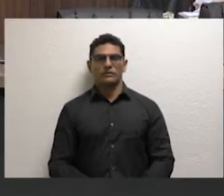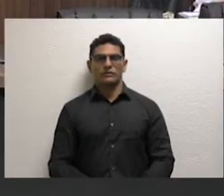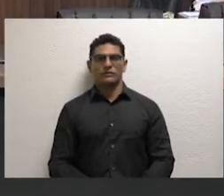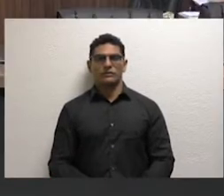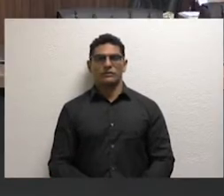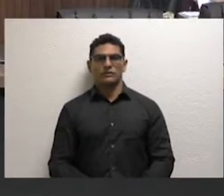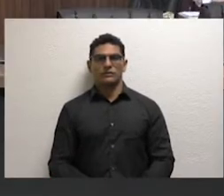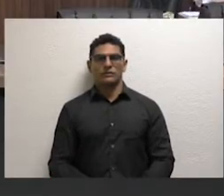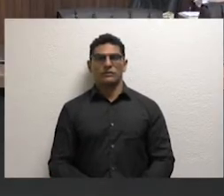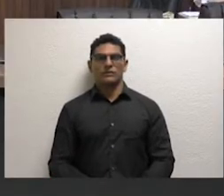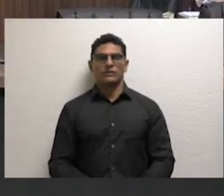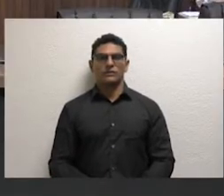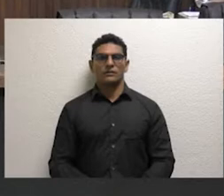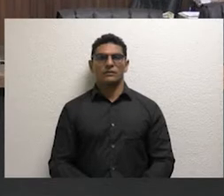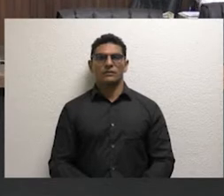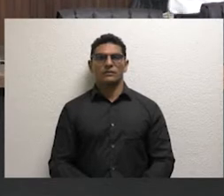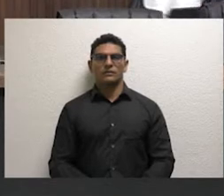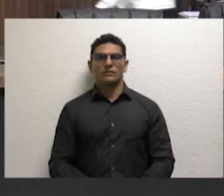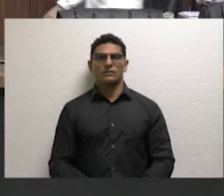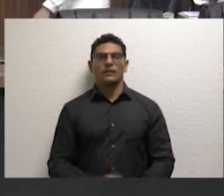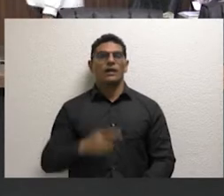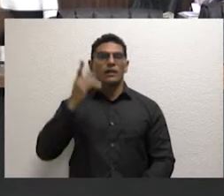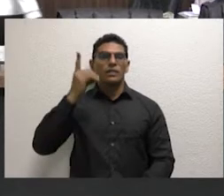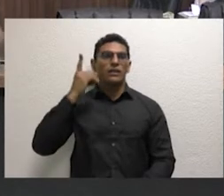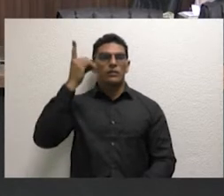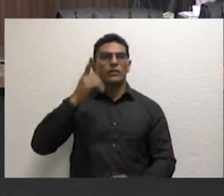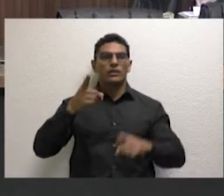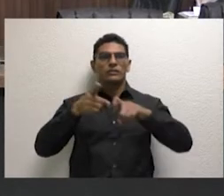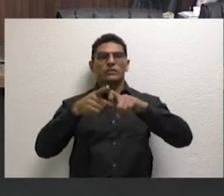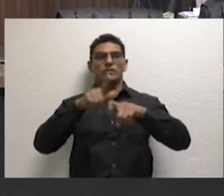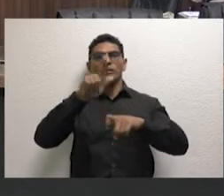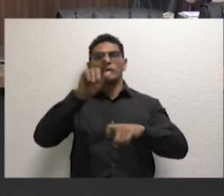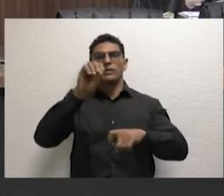Próximo orador, deputado Dr. Gomes.